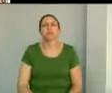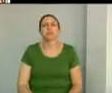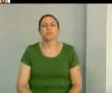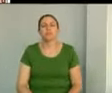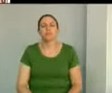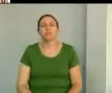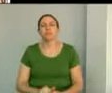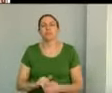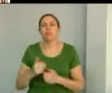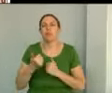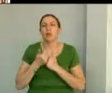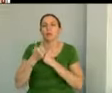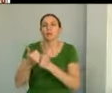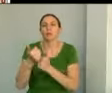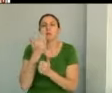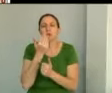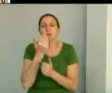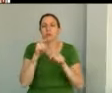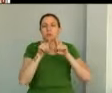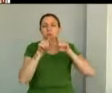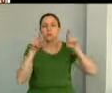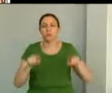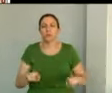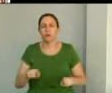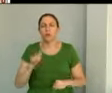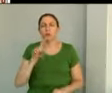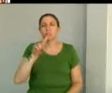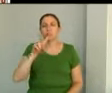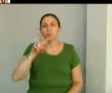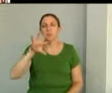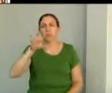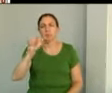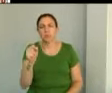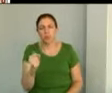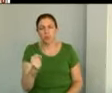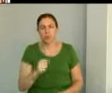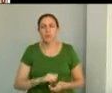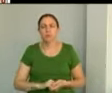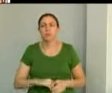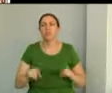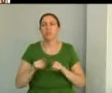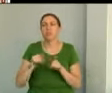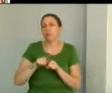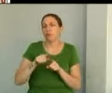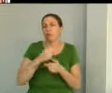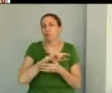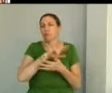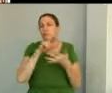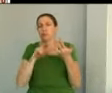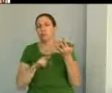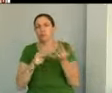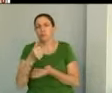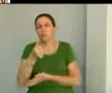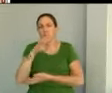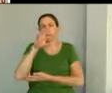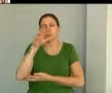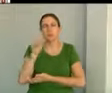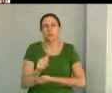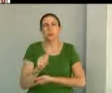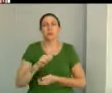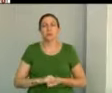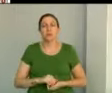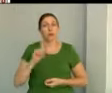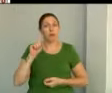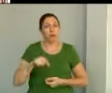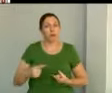auxílio alimentação, 12.498, e outras despesas de manutenção, outras despesas correntes, 6.048. Então, essas são as